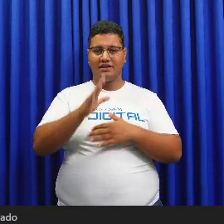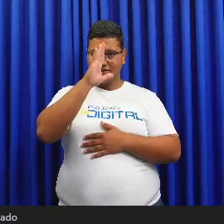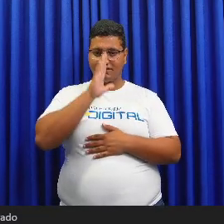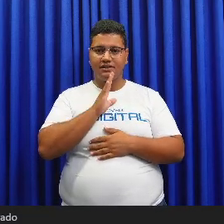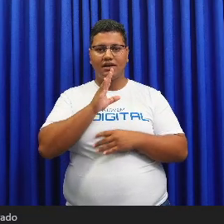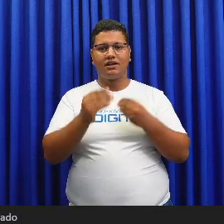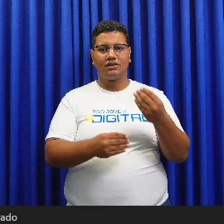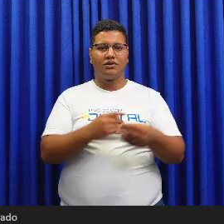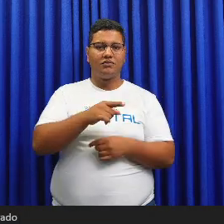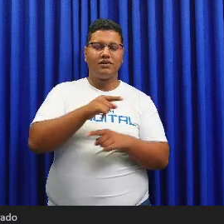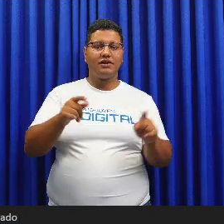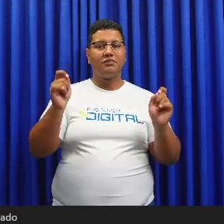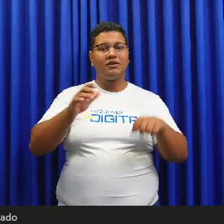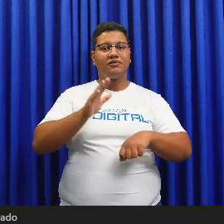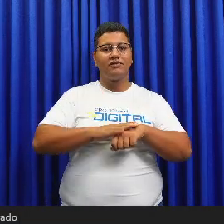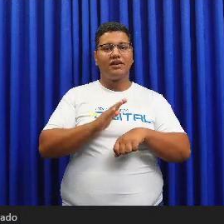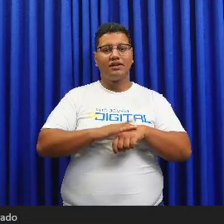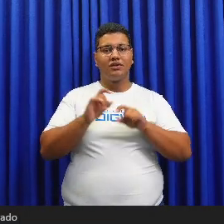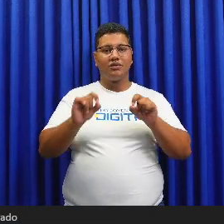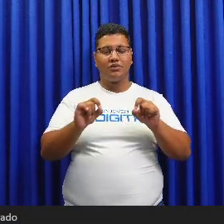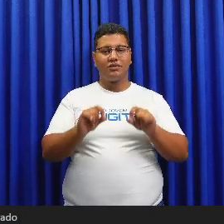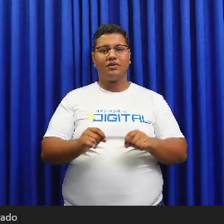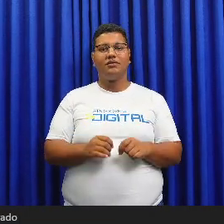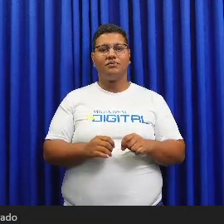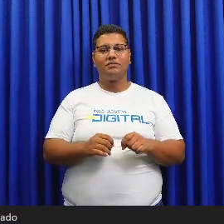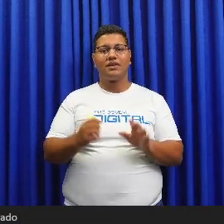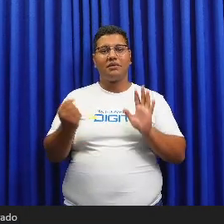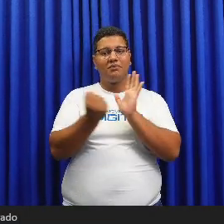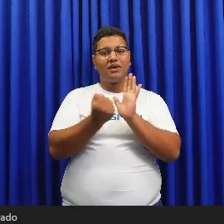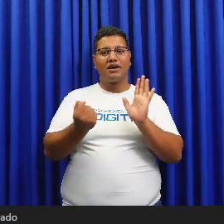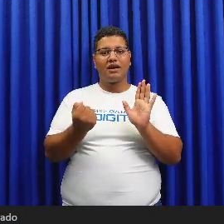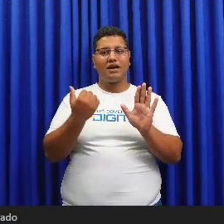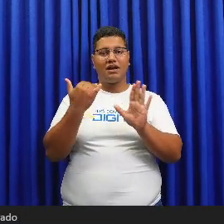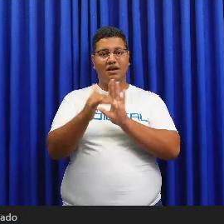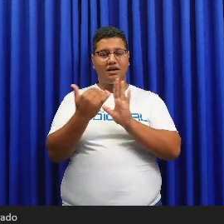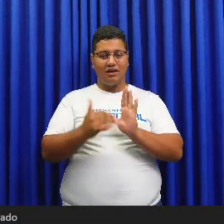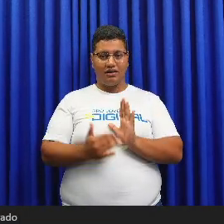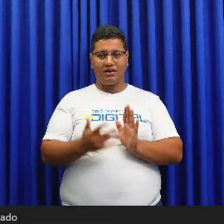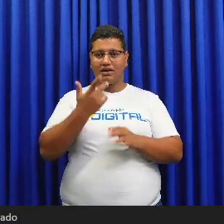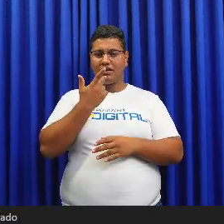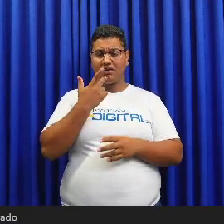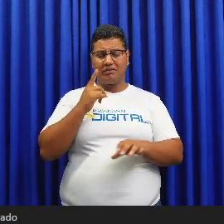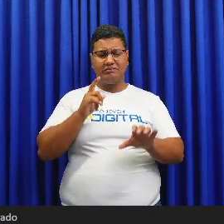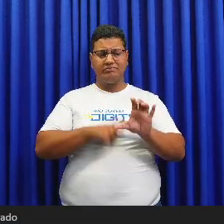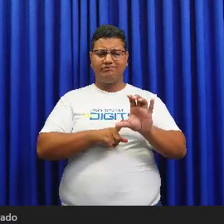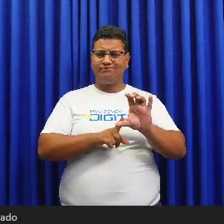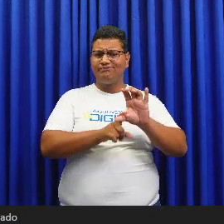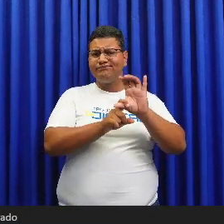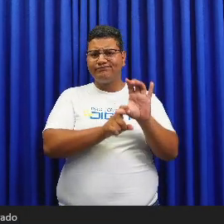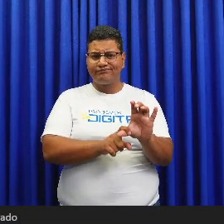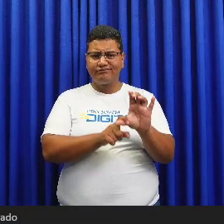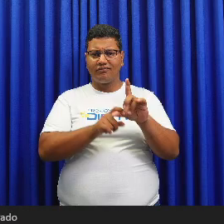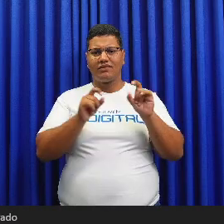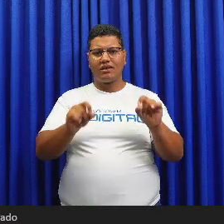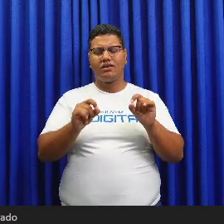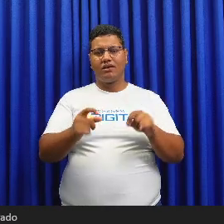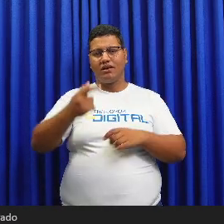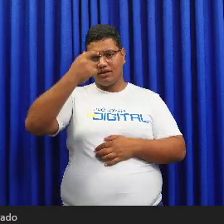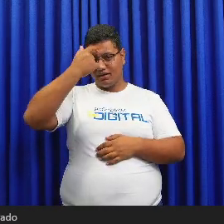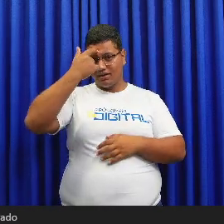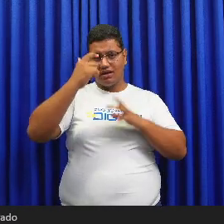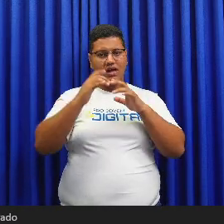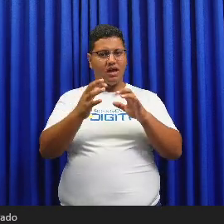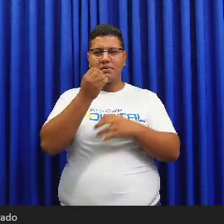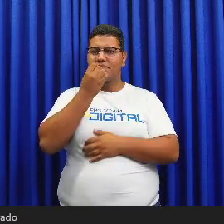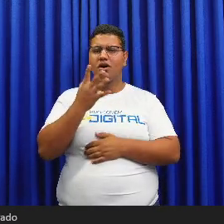gratuita para você poder agendar suas publicações, não ficar dependendo apenas do seu cérebro. Seu